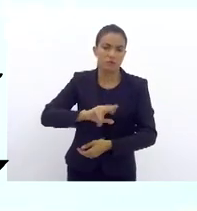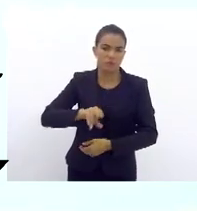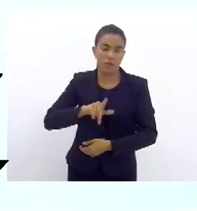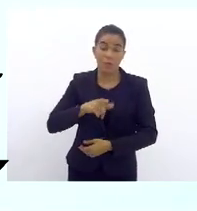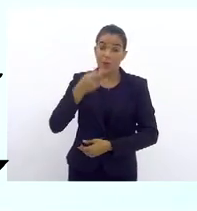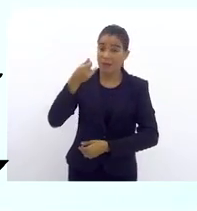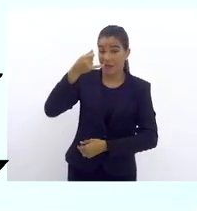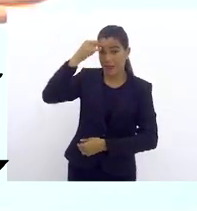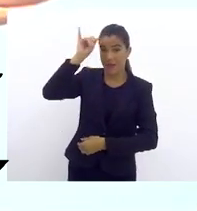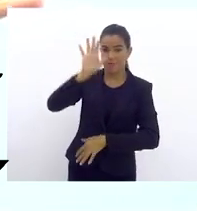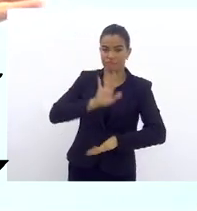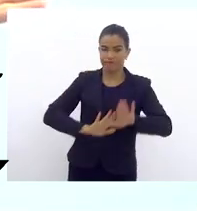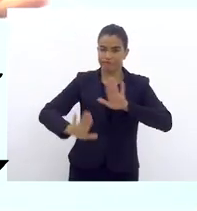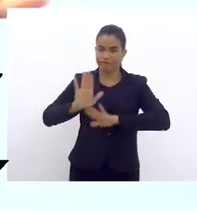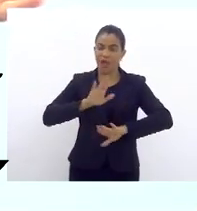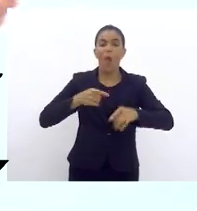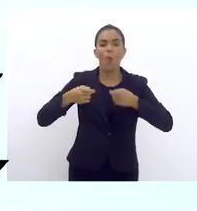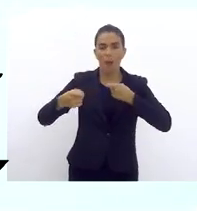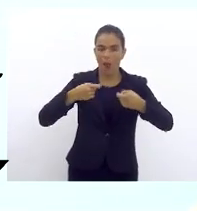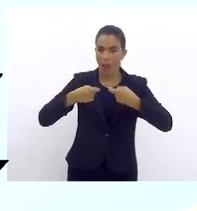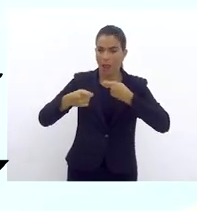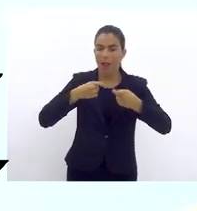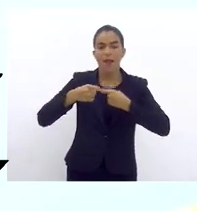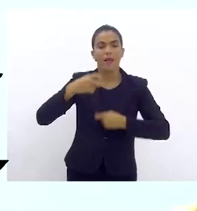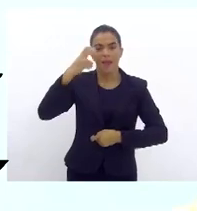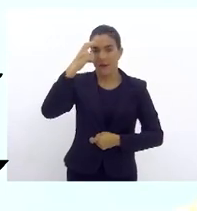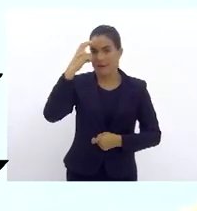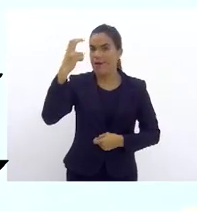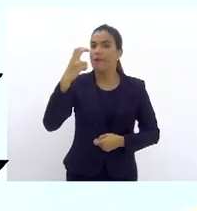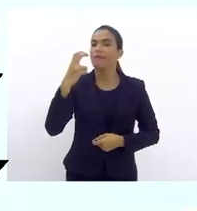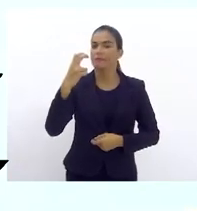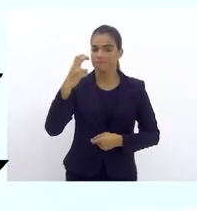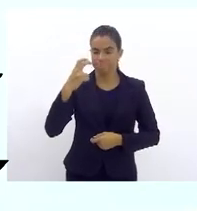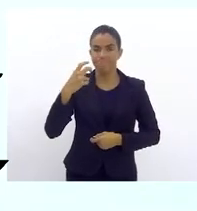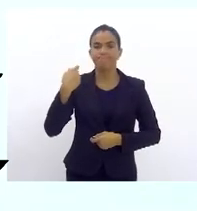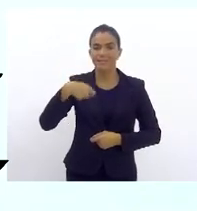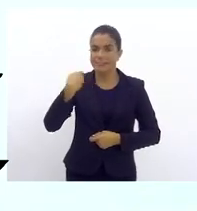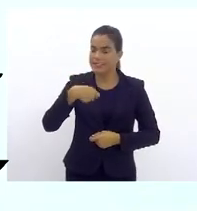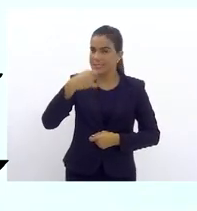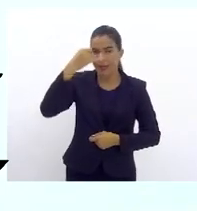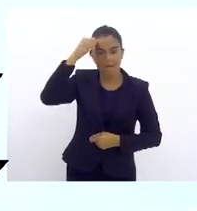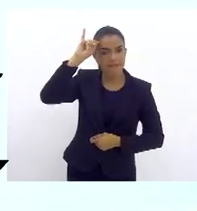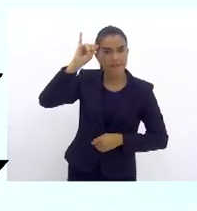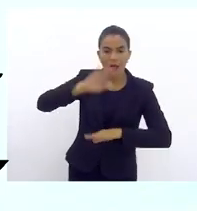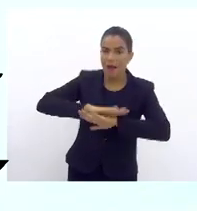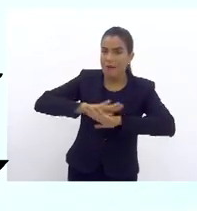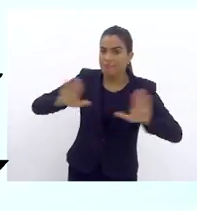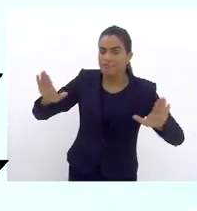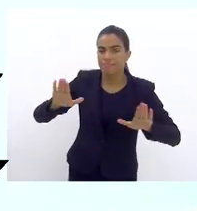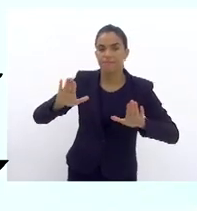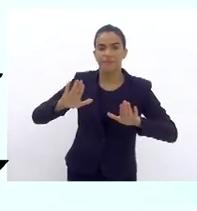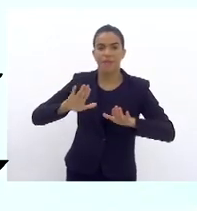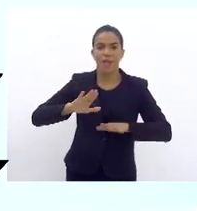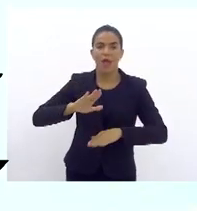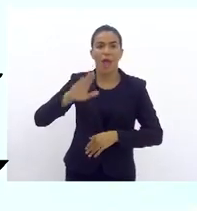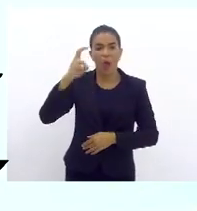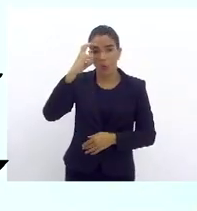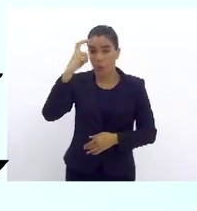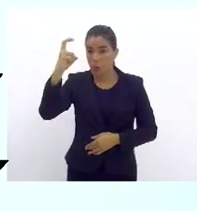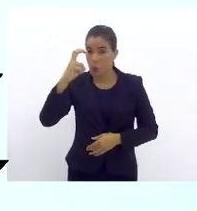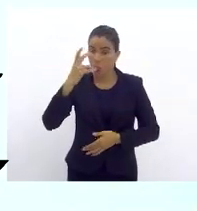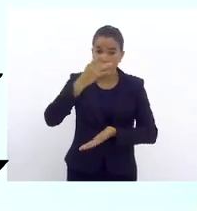preventivos é uma guerra cultural a gente tem que combater a cultura do ódio combater a cultura